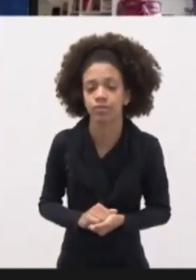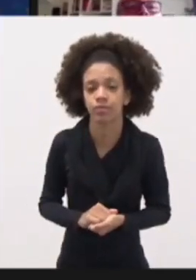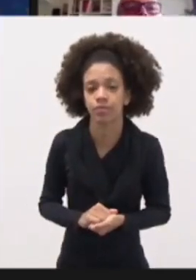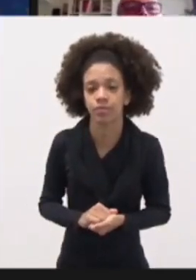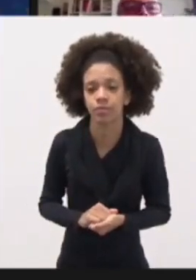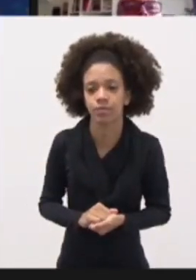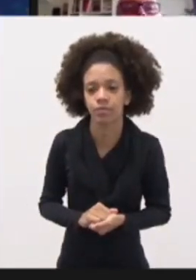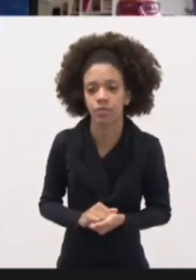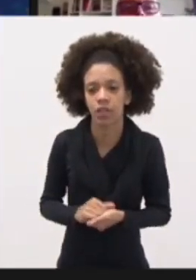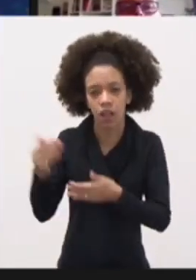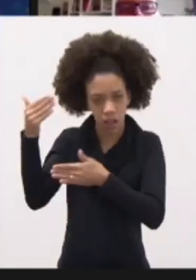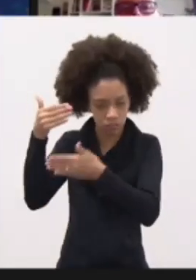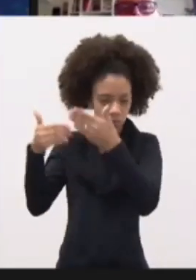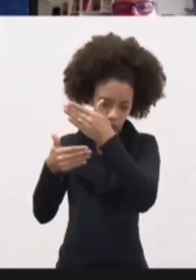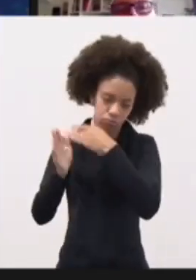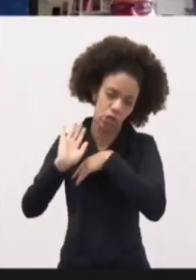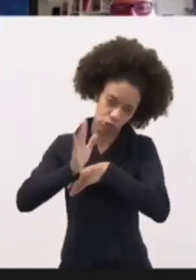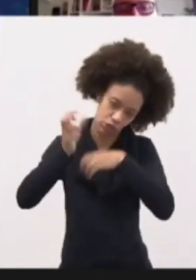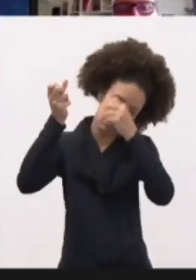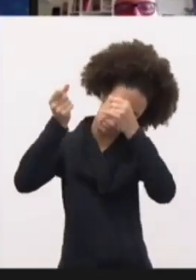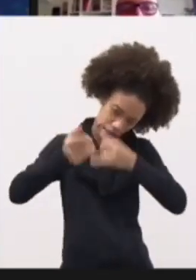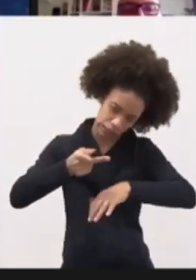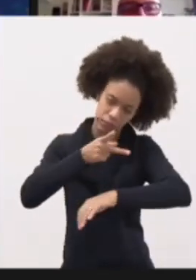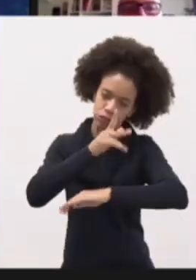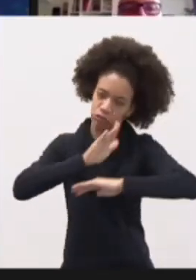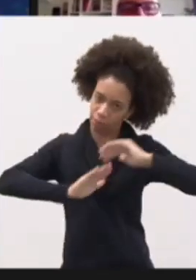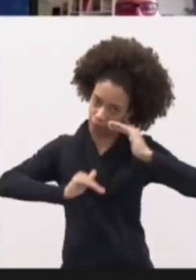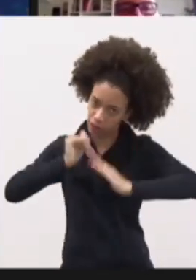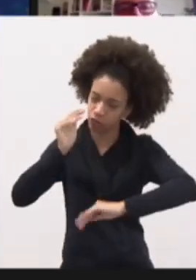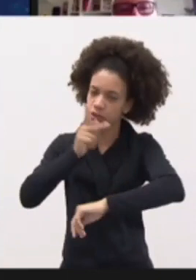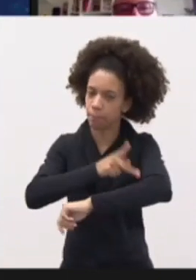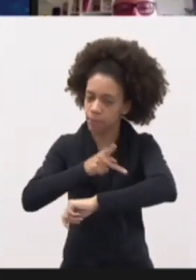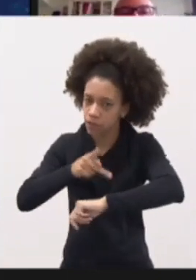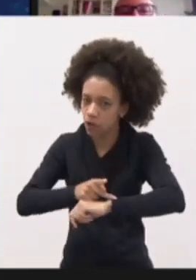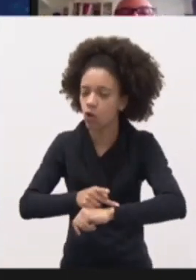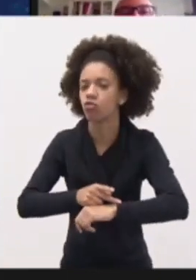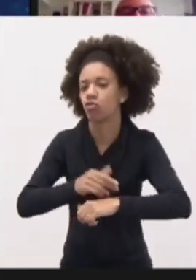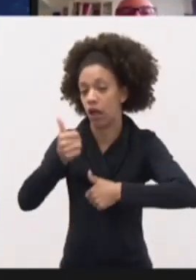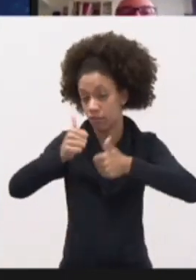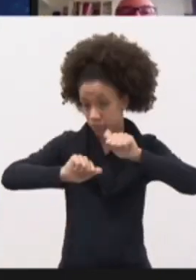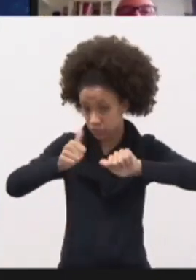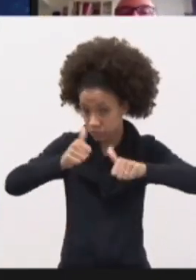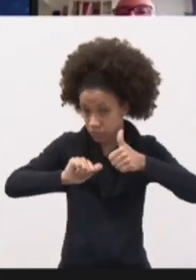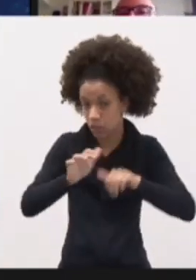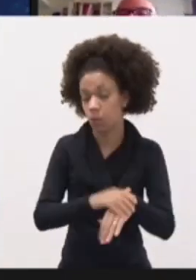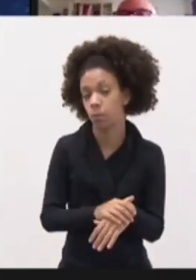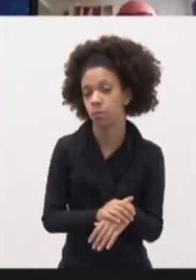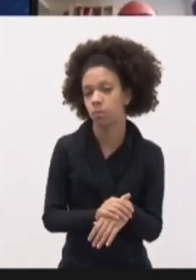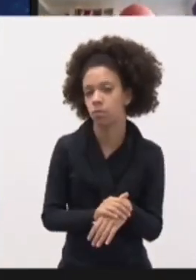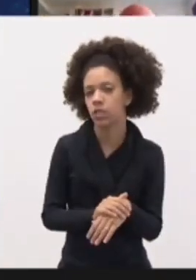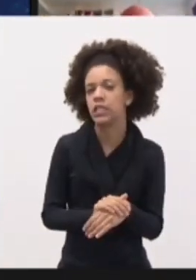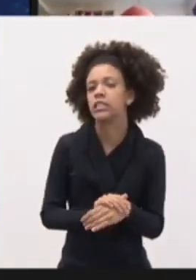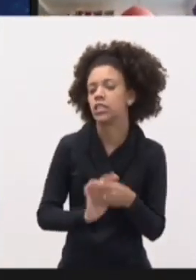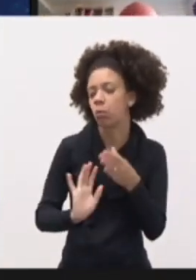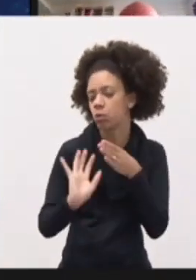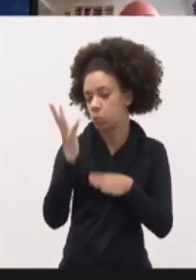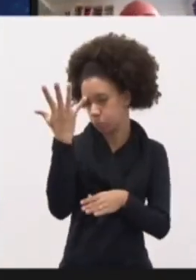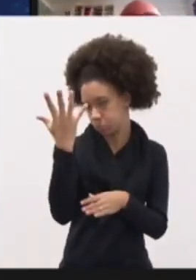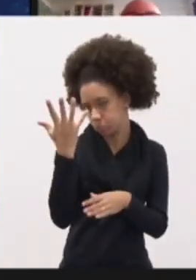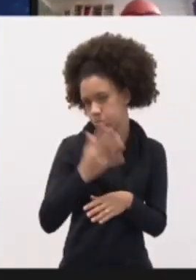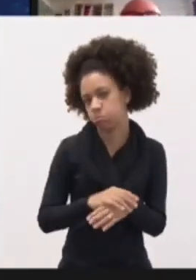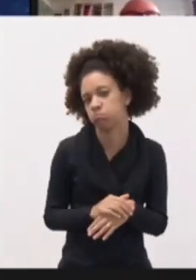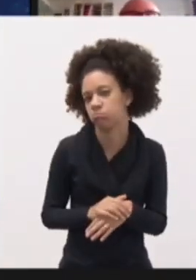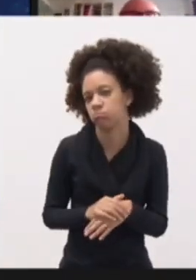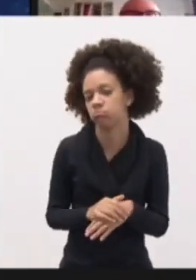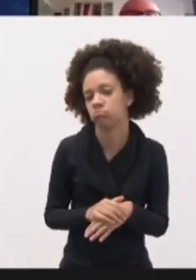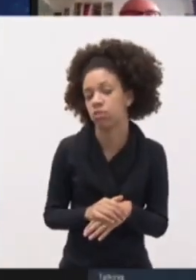E são aquelas que eu tinha contado: prática pedagógica, avaliação, personalização, curadoria e criação.